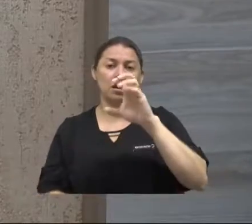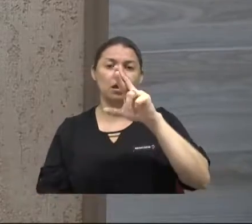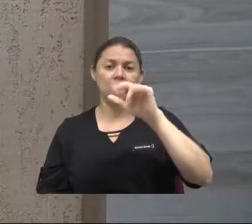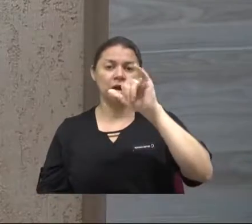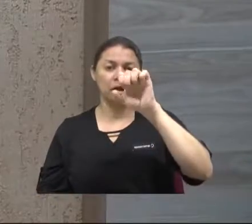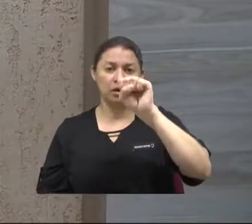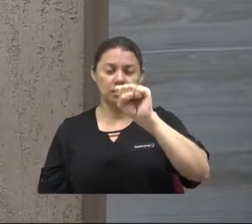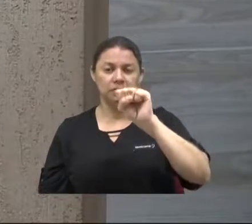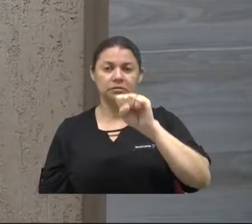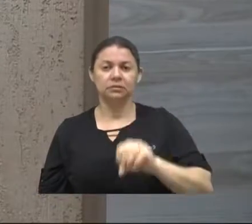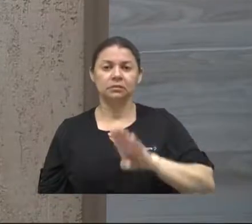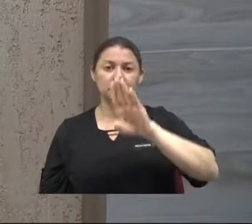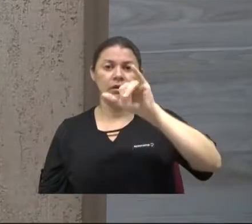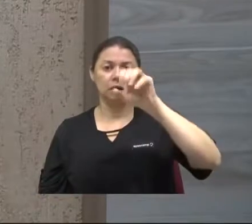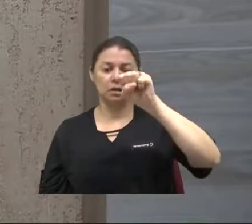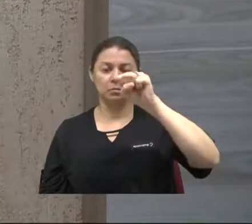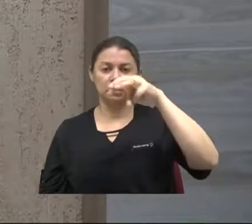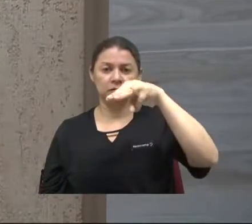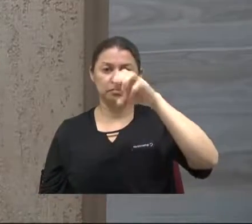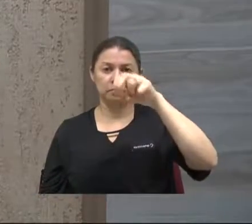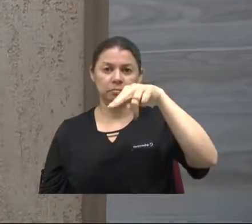Pismenti. Não sei falar a palavra aqui.